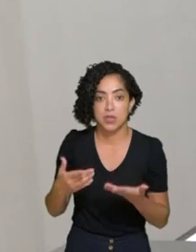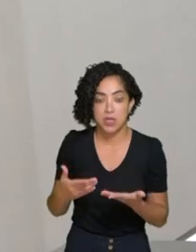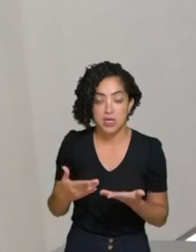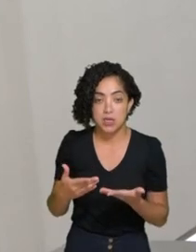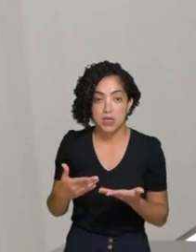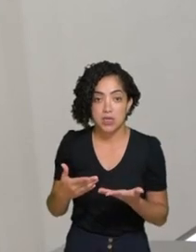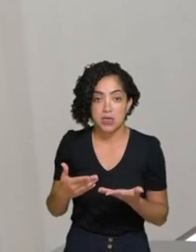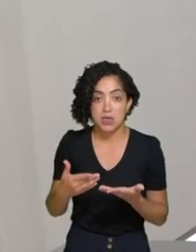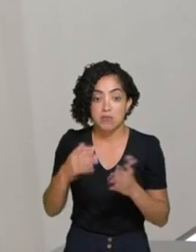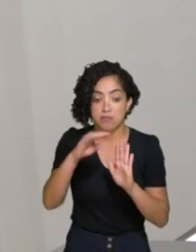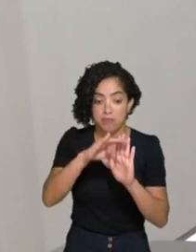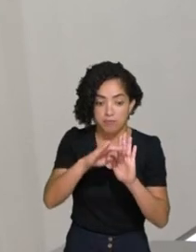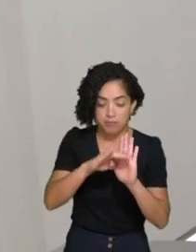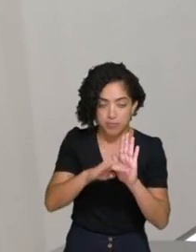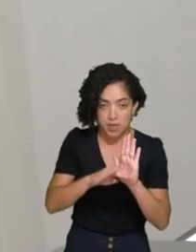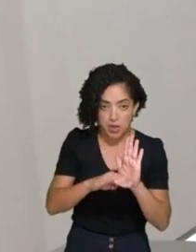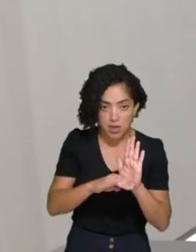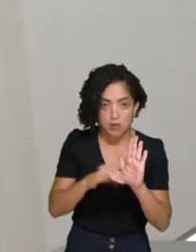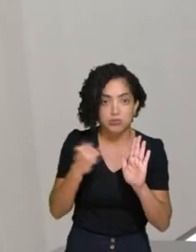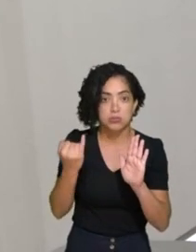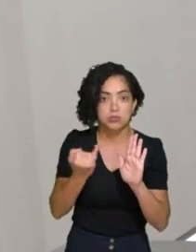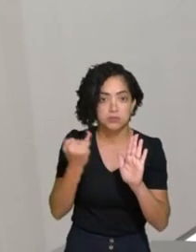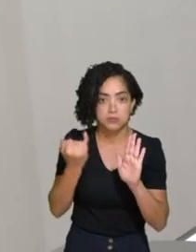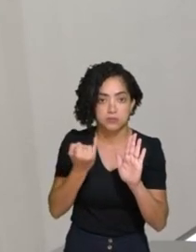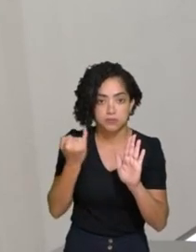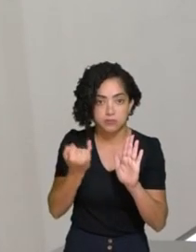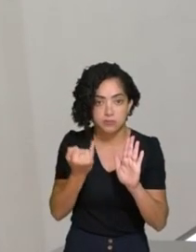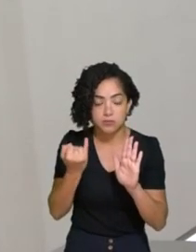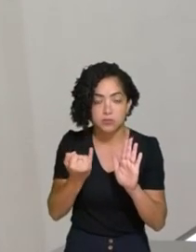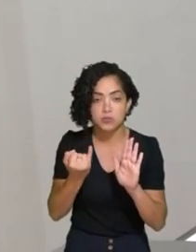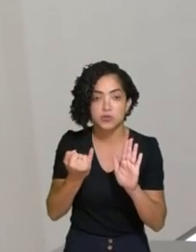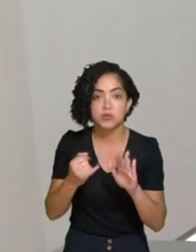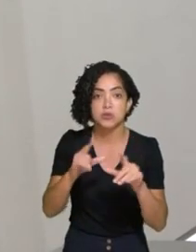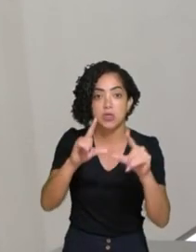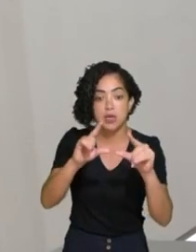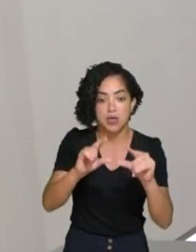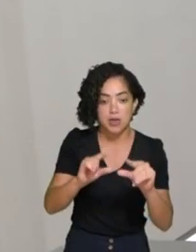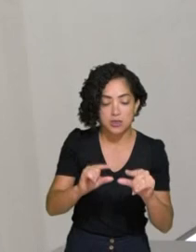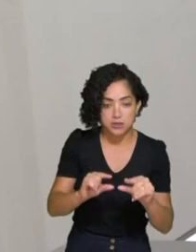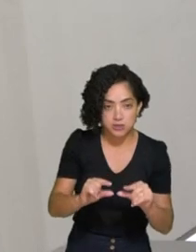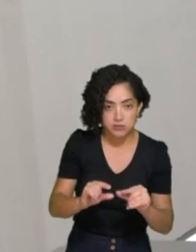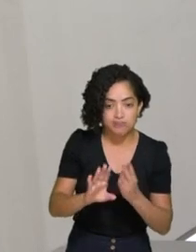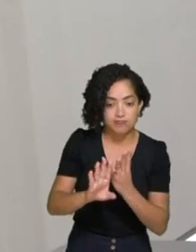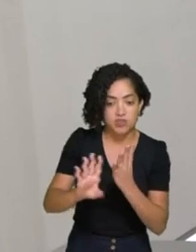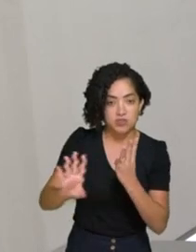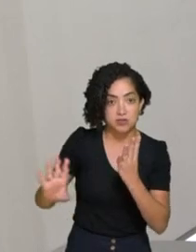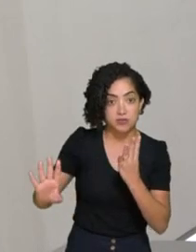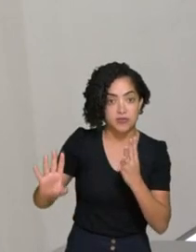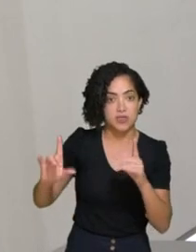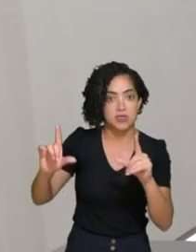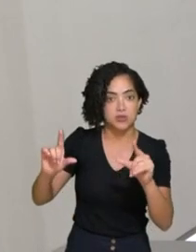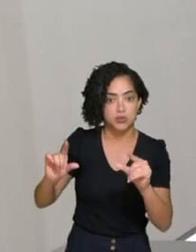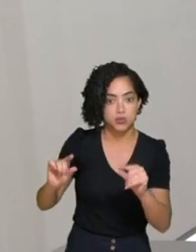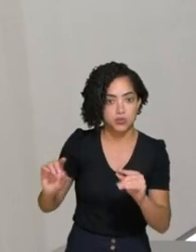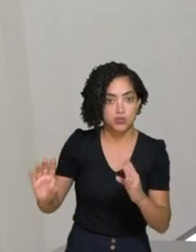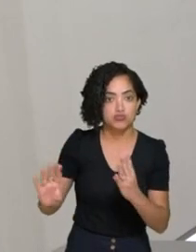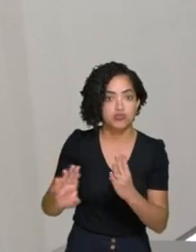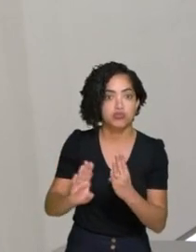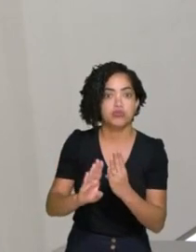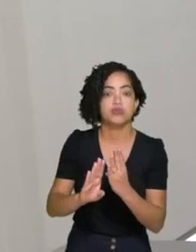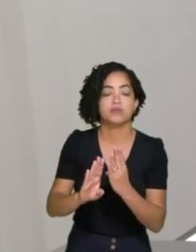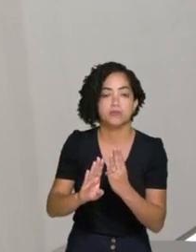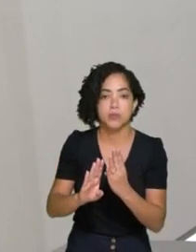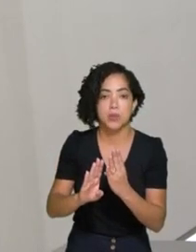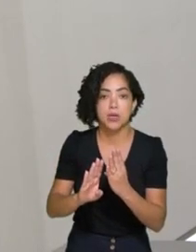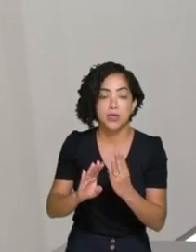importantes pautas, inclusive conseguindo diminuir as filas do INSS,